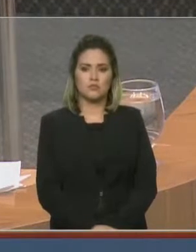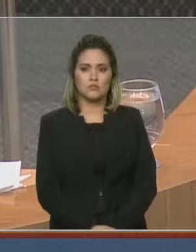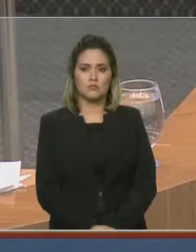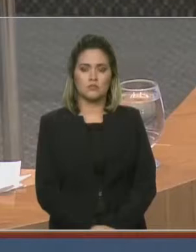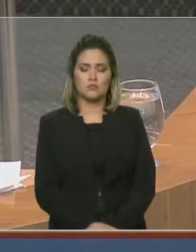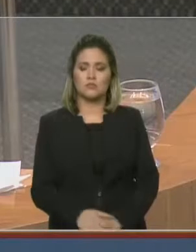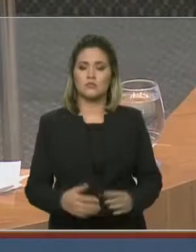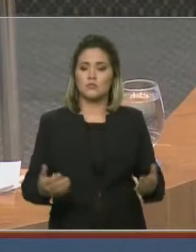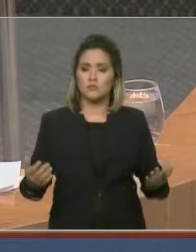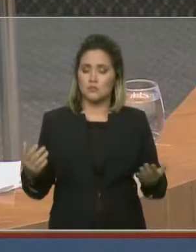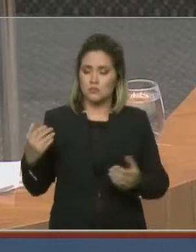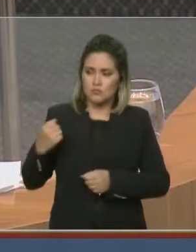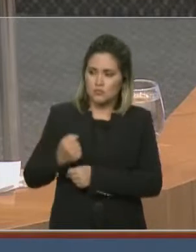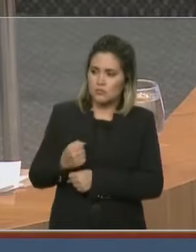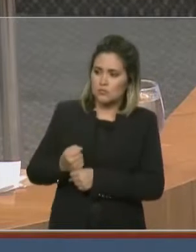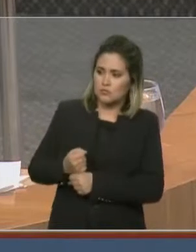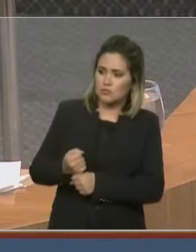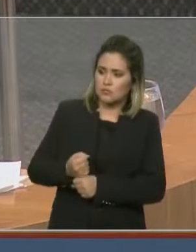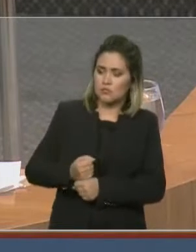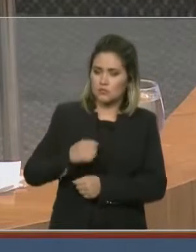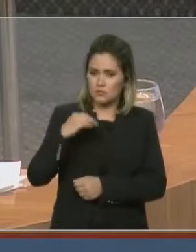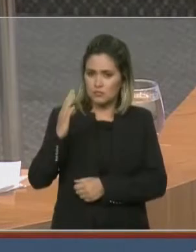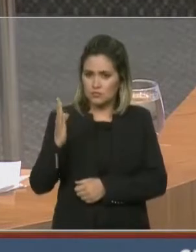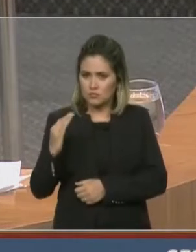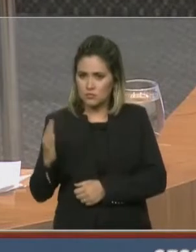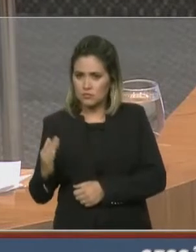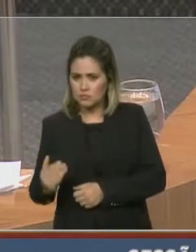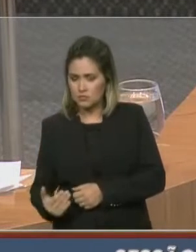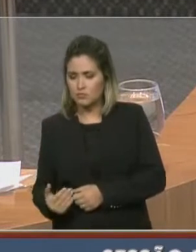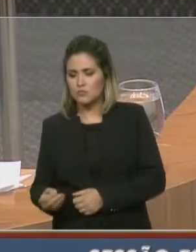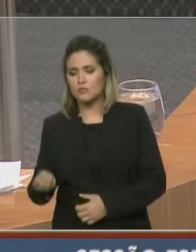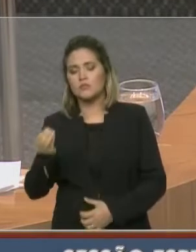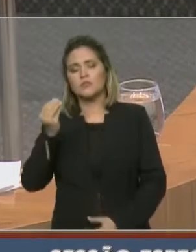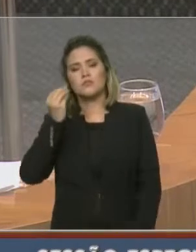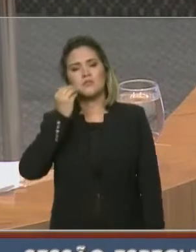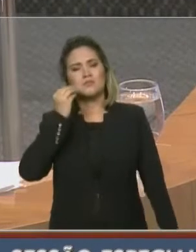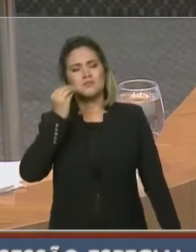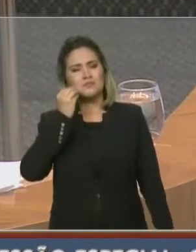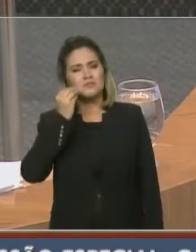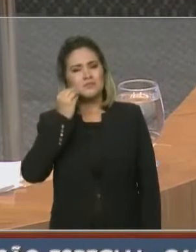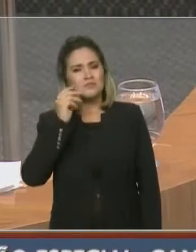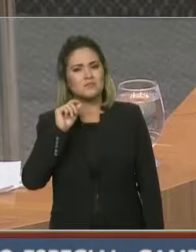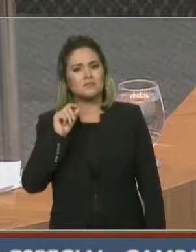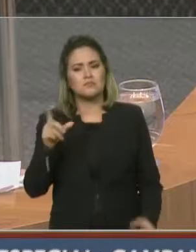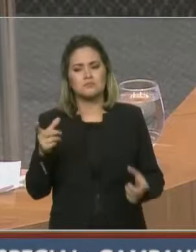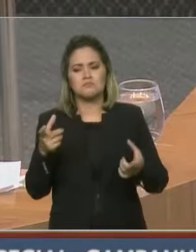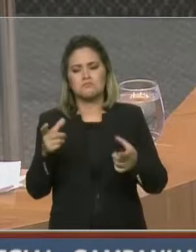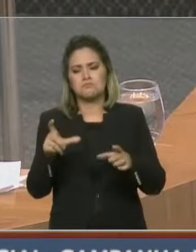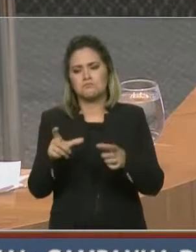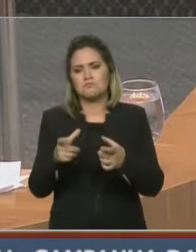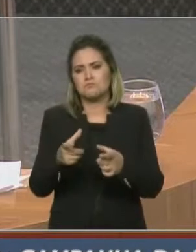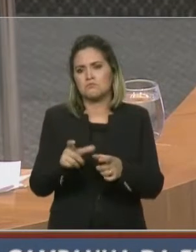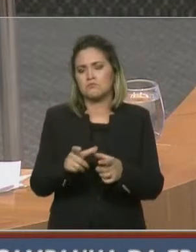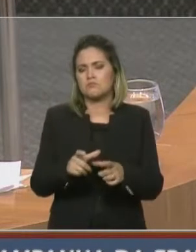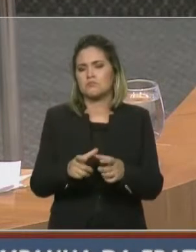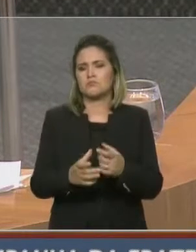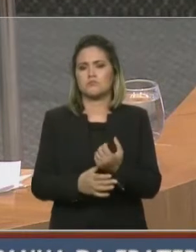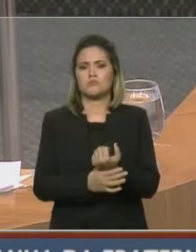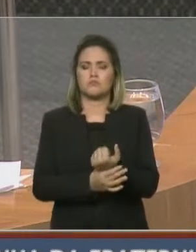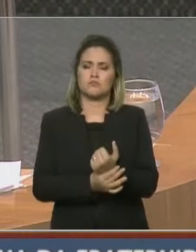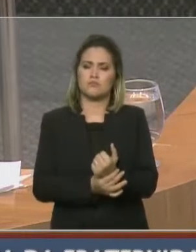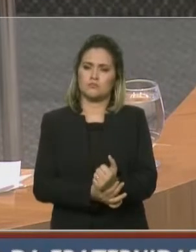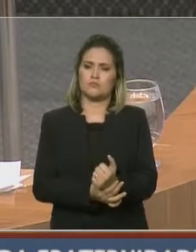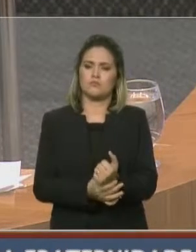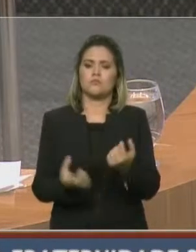se verificado um retrocesso e ameaça a garantias de políticas públicas, com forte